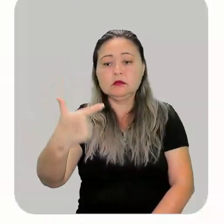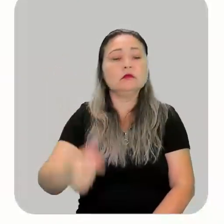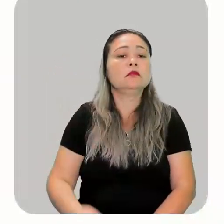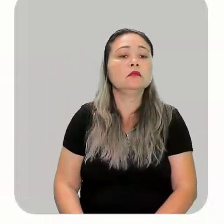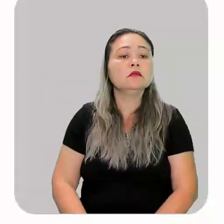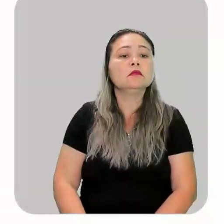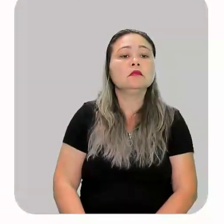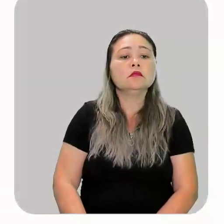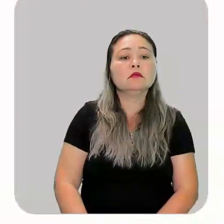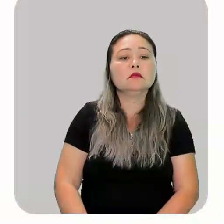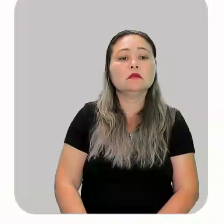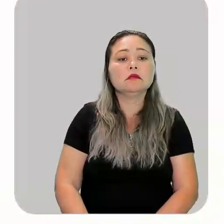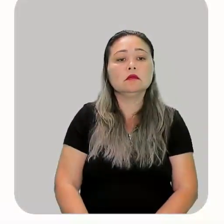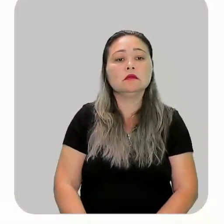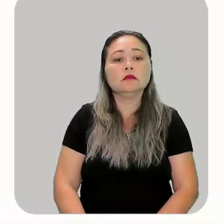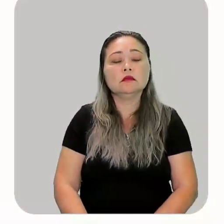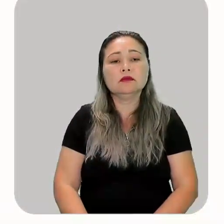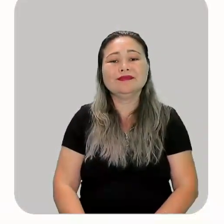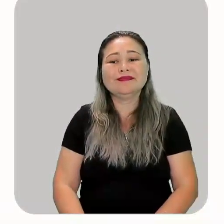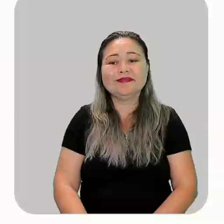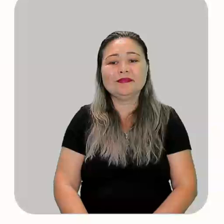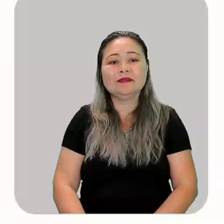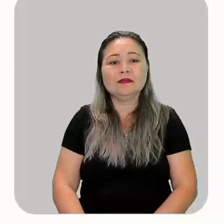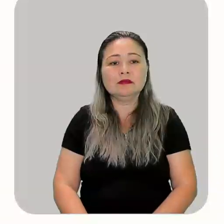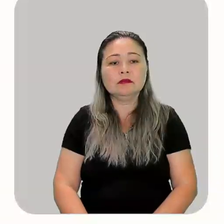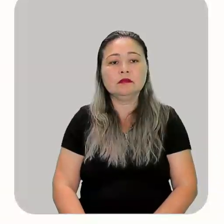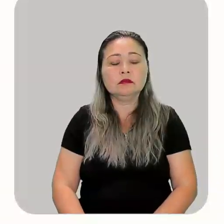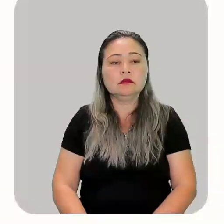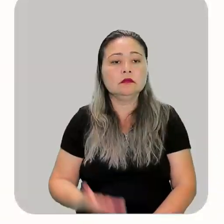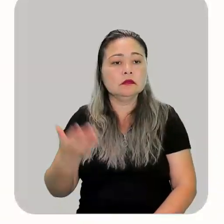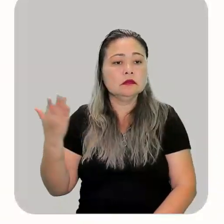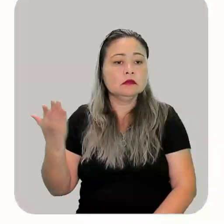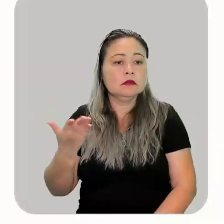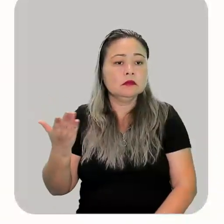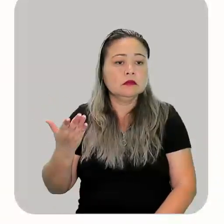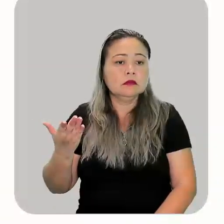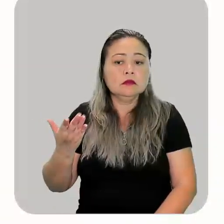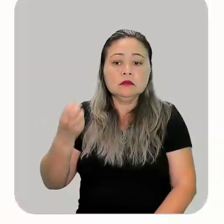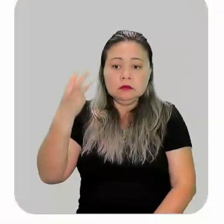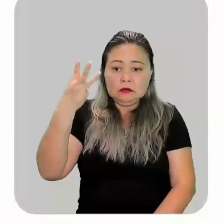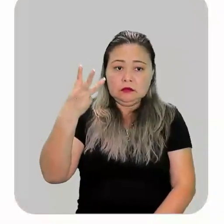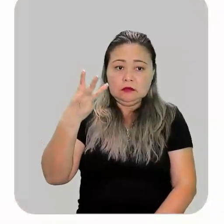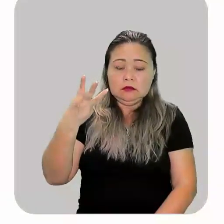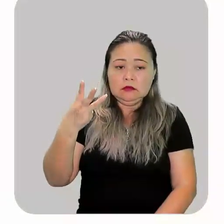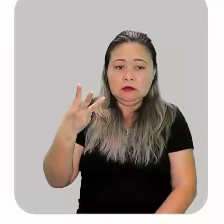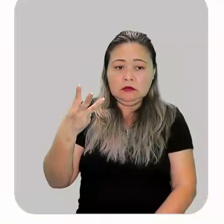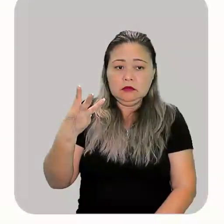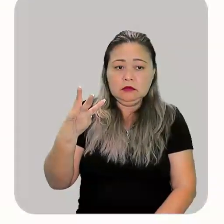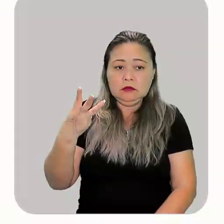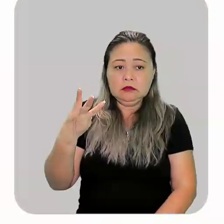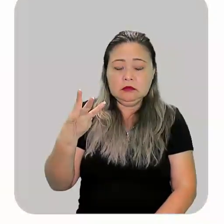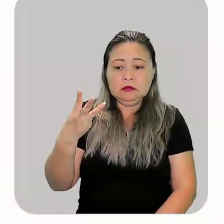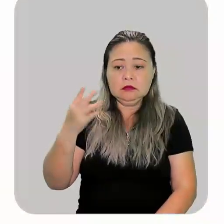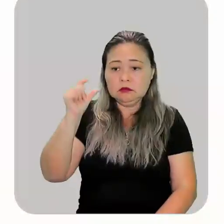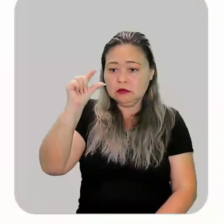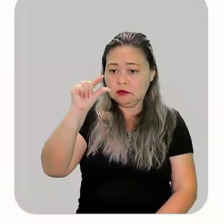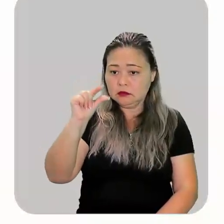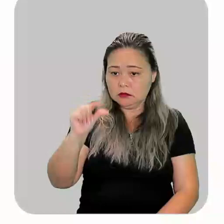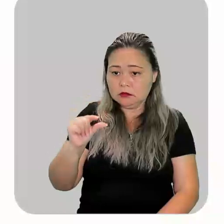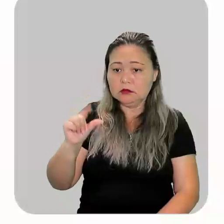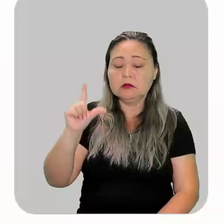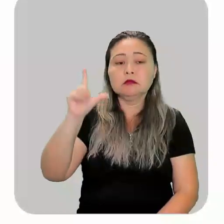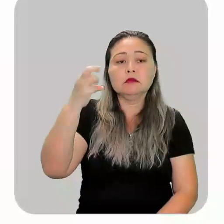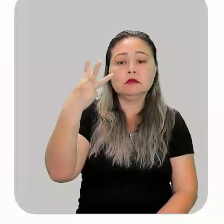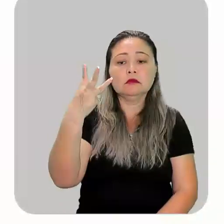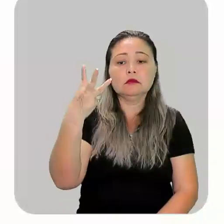Por 2, né? 2, 2, 2. E aí? Agora são 3 cubos, tá? 3 unidades.